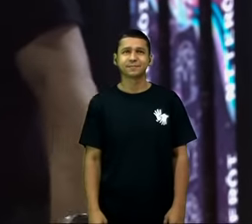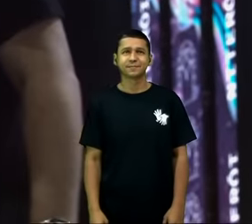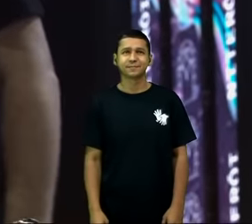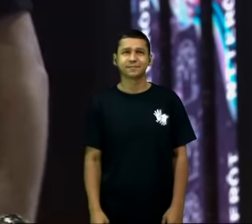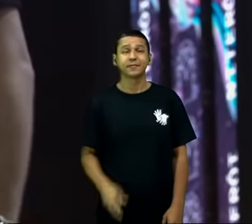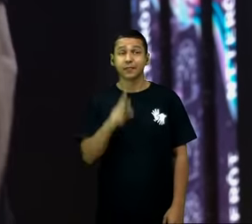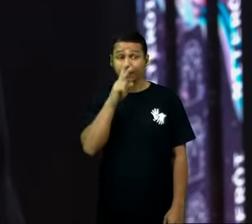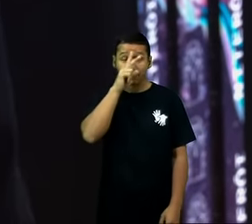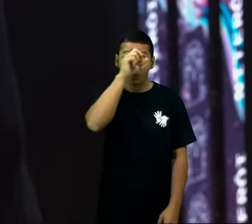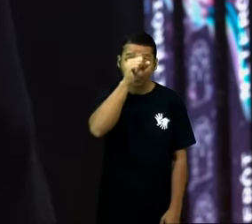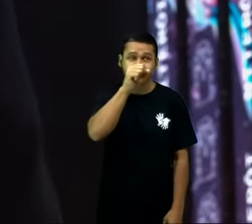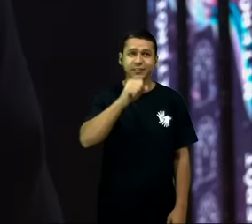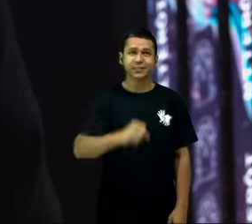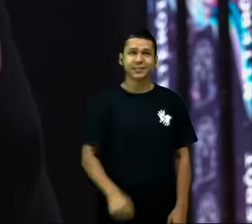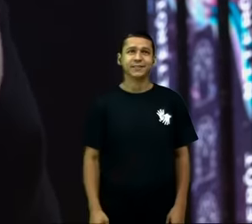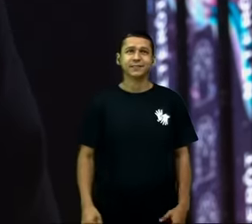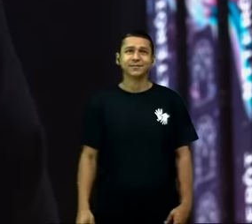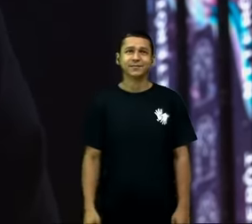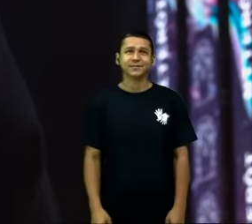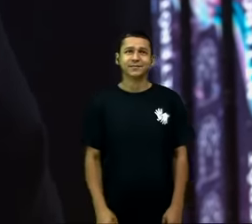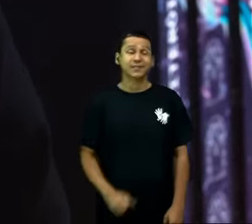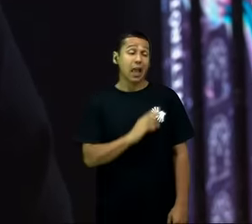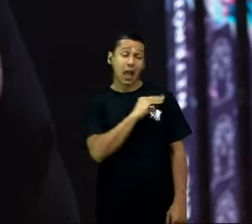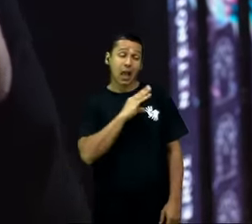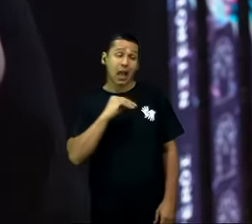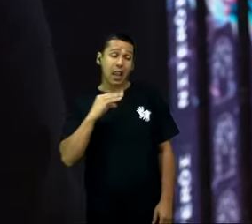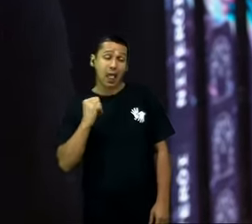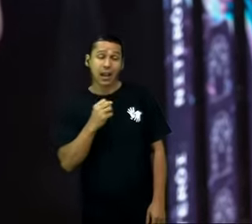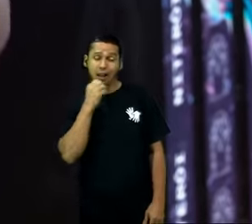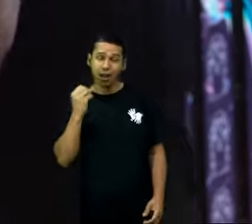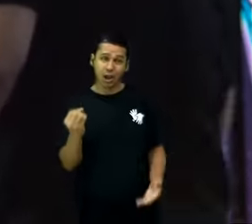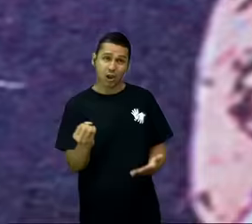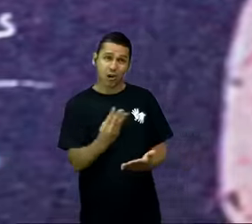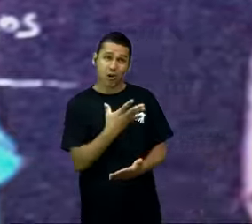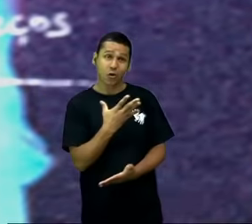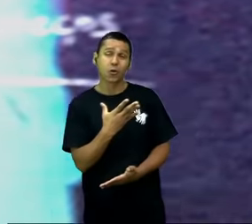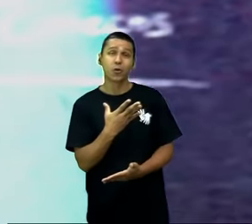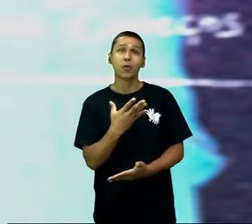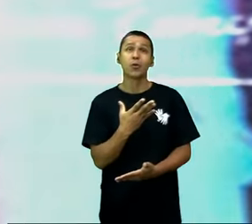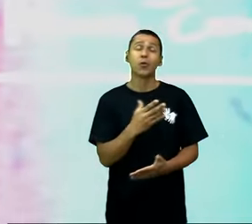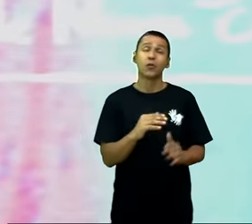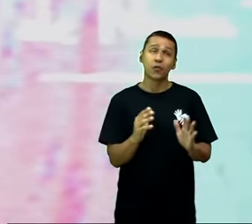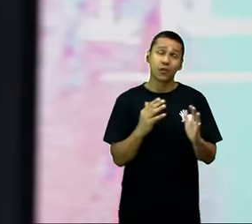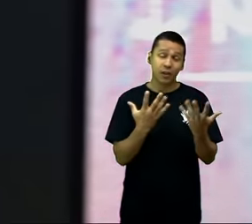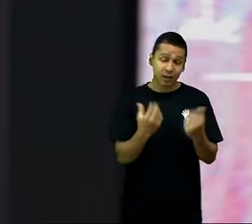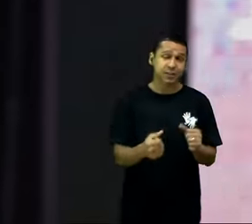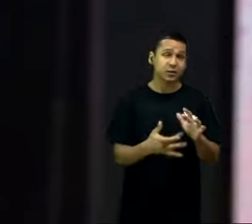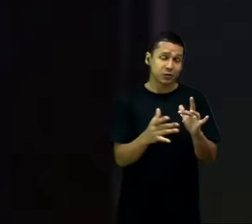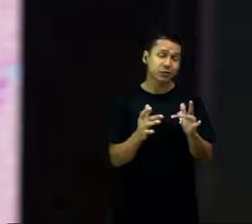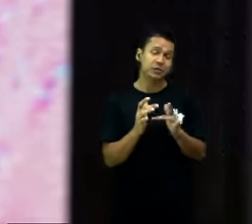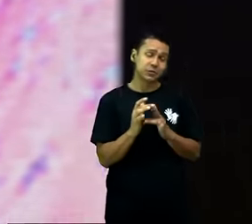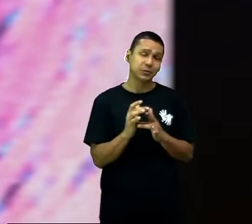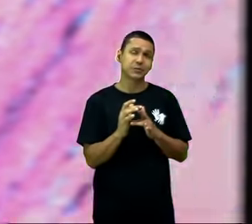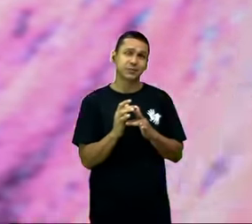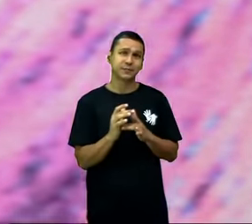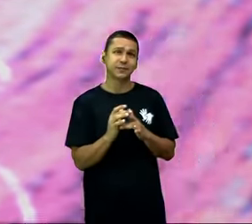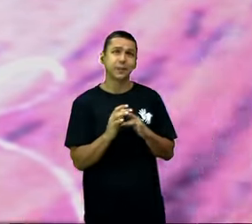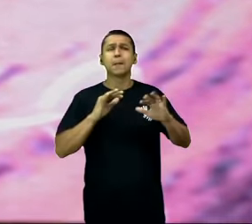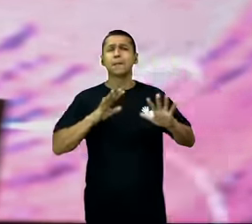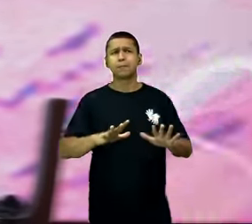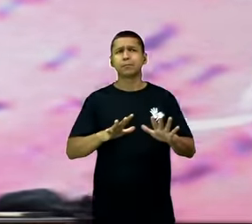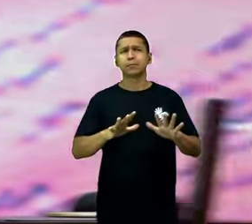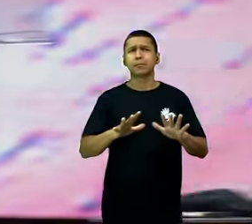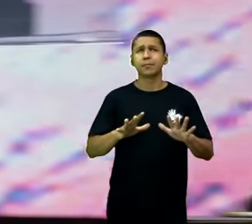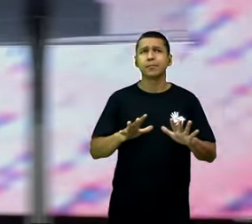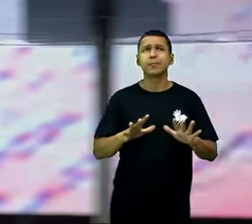Não é forte? Tem a galera que é novo convertido, não faz a menor ideia do que é isso. A gente entende você. Mas sabe aquela coisa que a